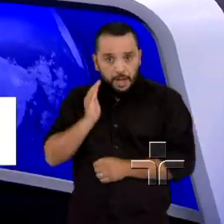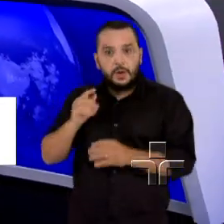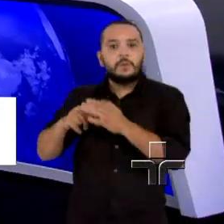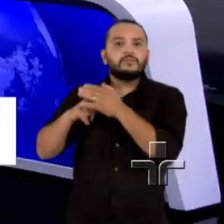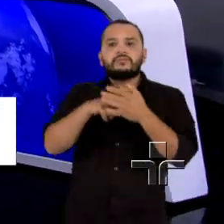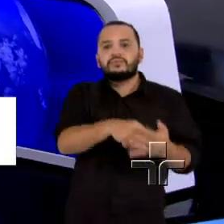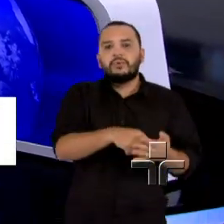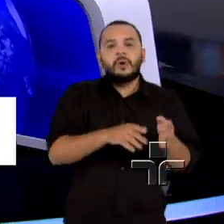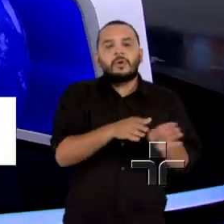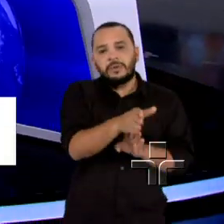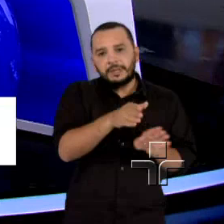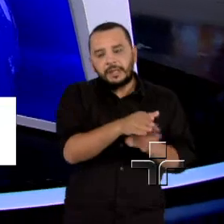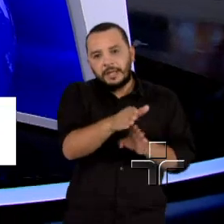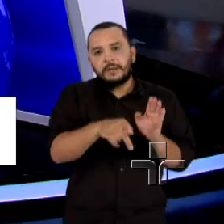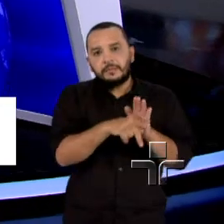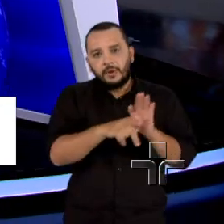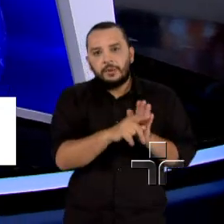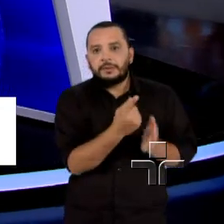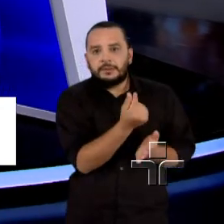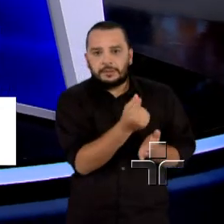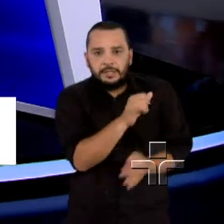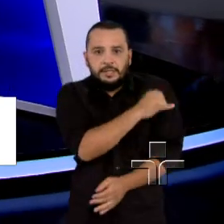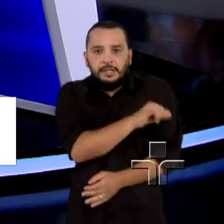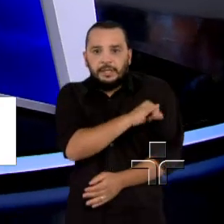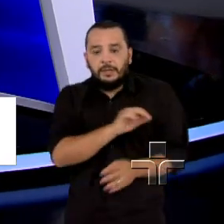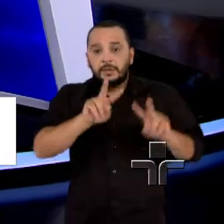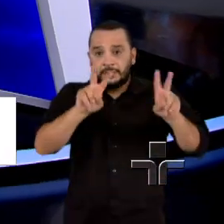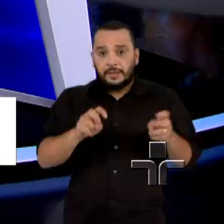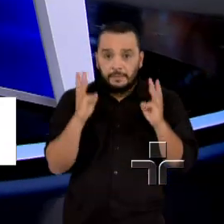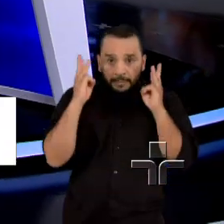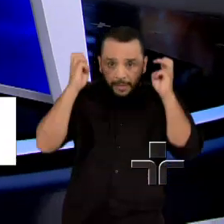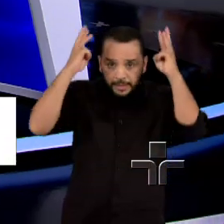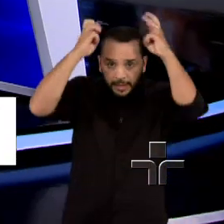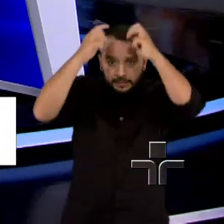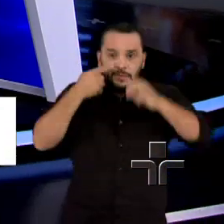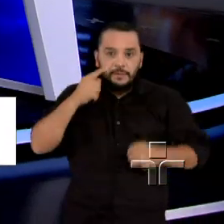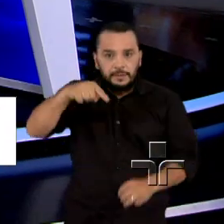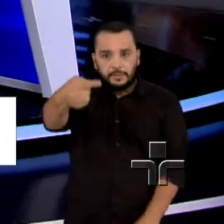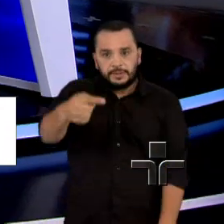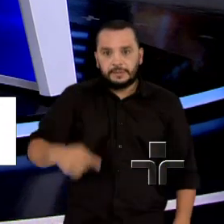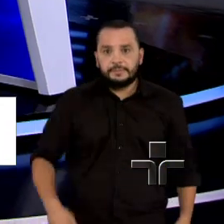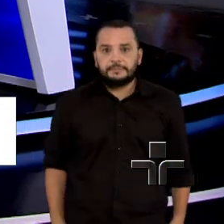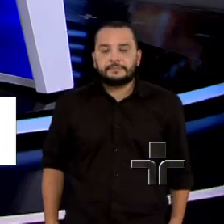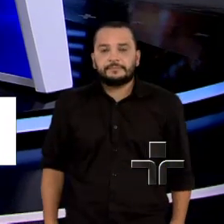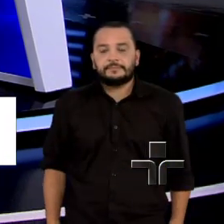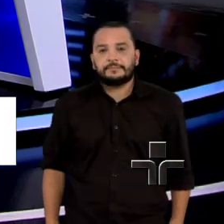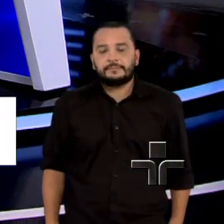denuncia conselheiro do Tribunal de Contas do Rio no caso Marielle. Aguarde que nós voltamos já já.